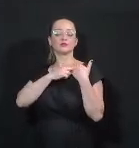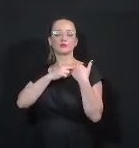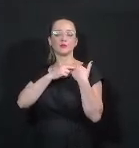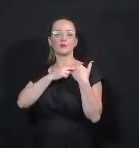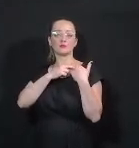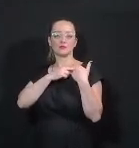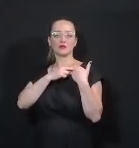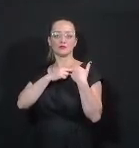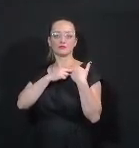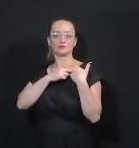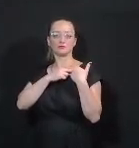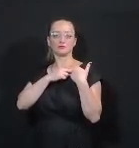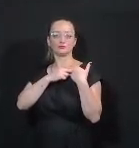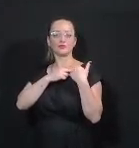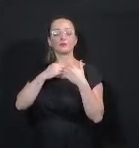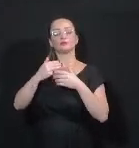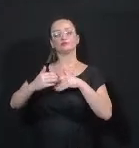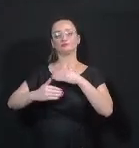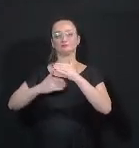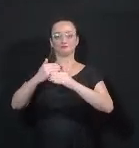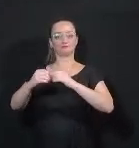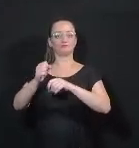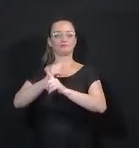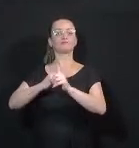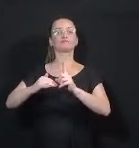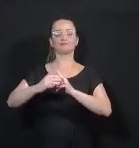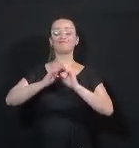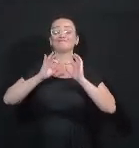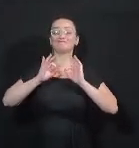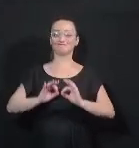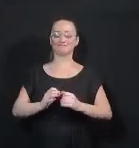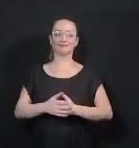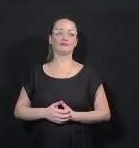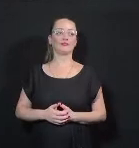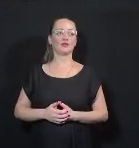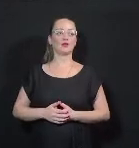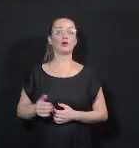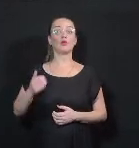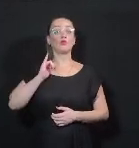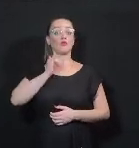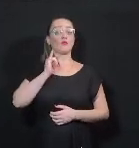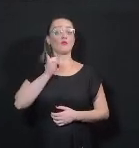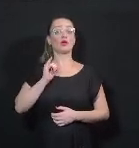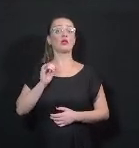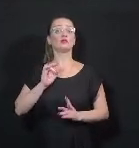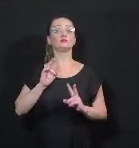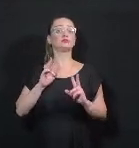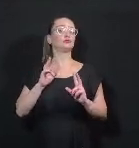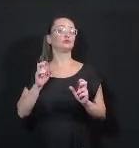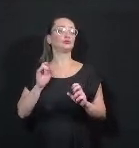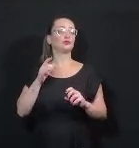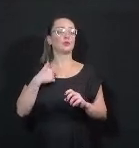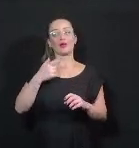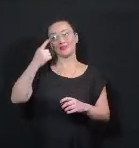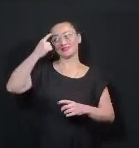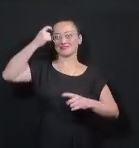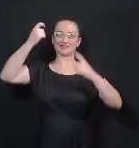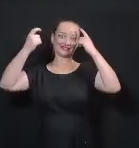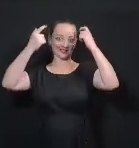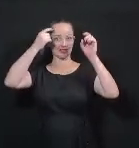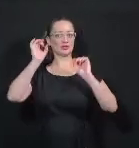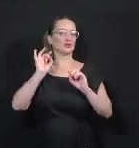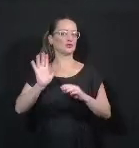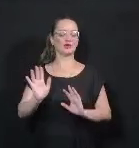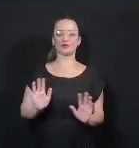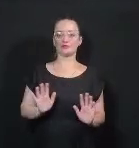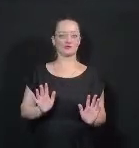responsáveis pelo desenvolvimento social. Né? E eu não estou falando isso como uma idealista, eu não estou